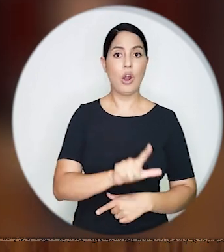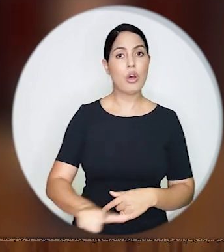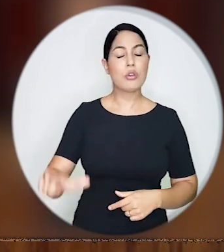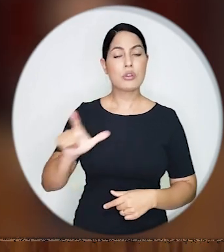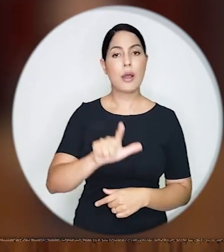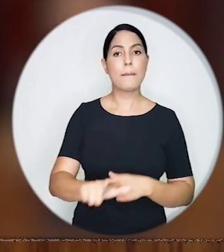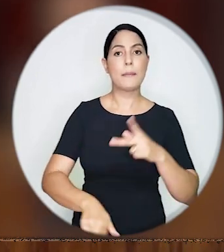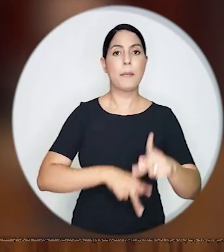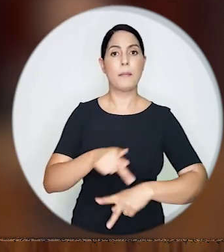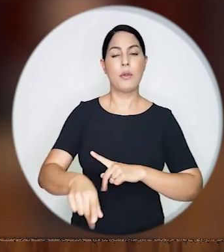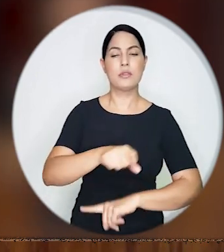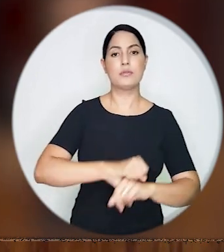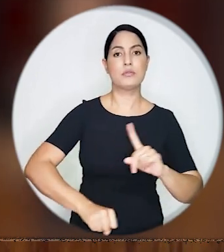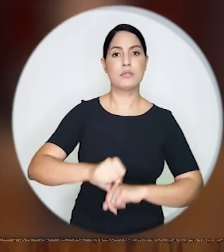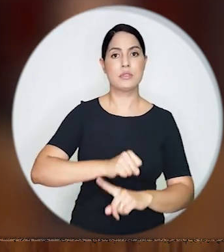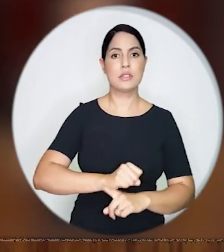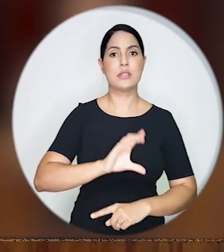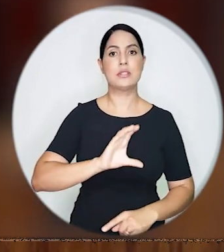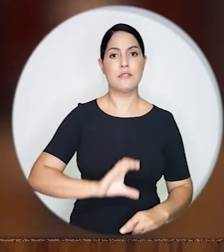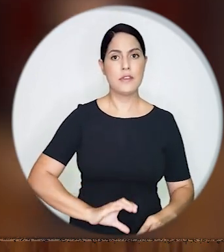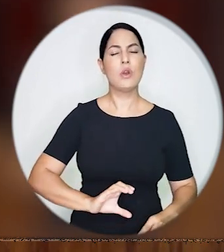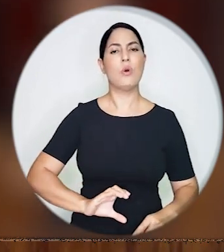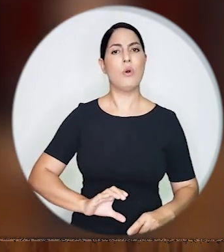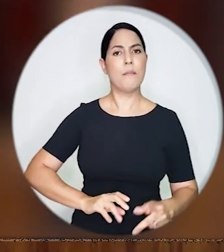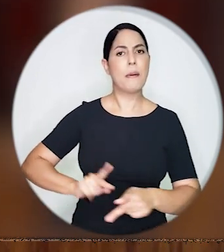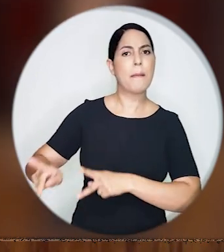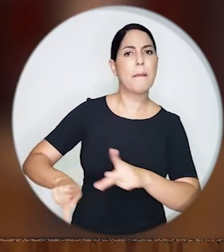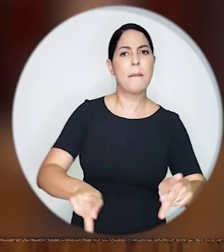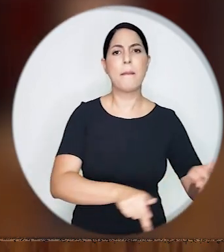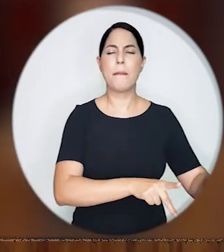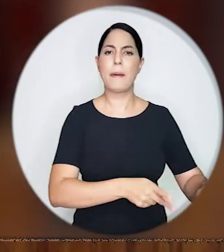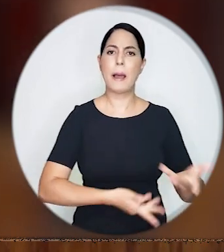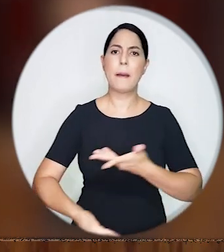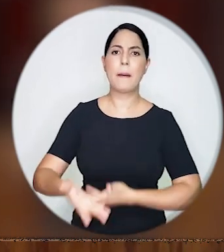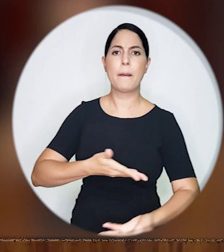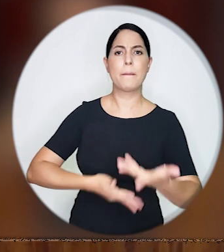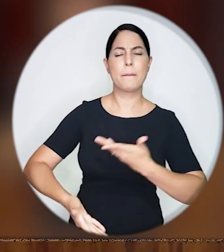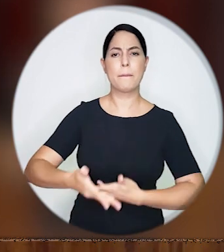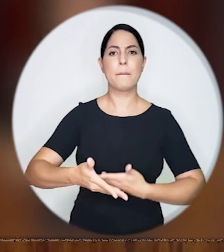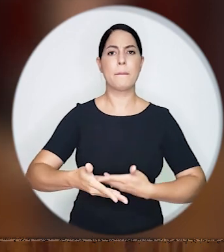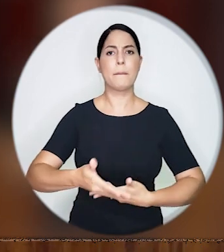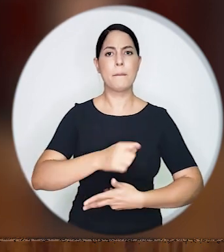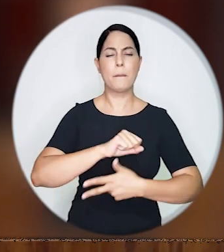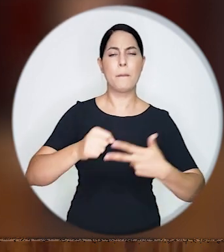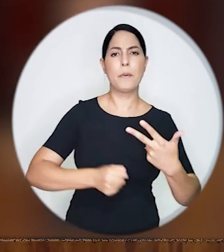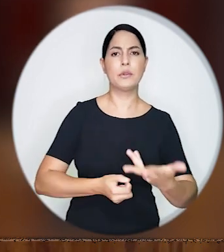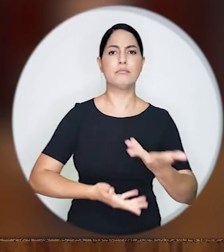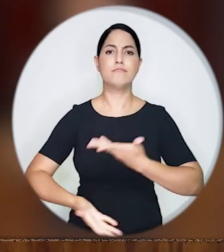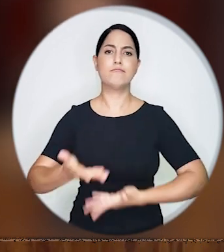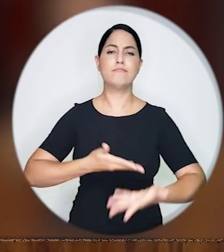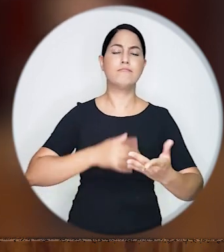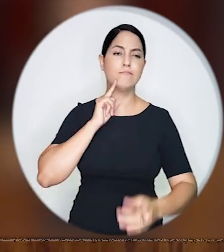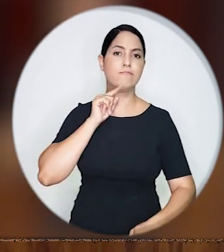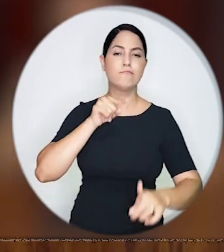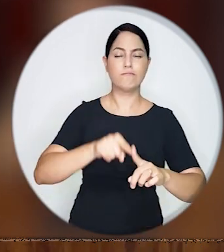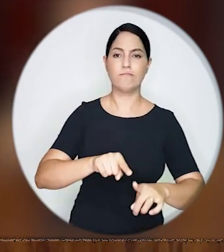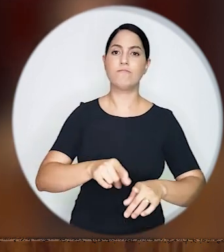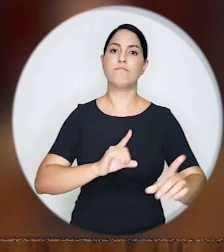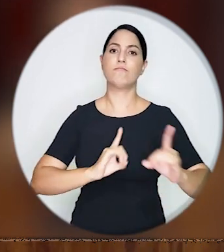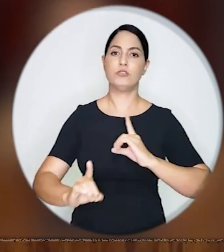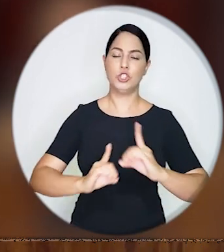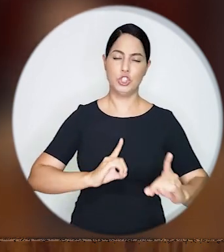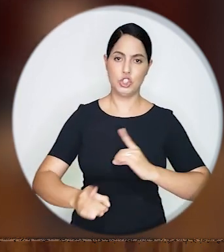regime democrático. E cabe à sociedade civil e aos poderes instituídos construírem pontes e estabelecerem diálogo, a